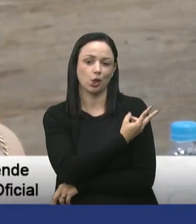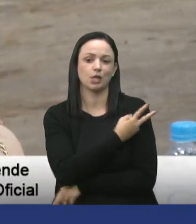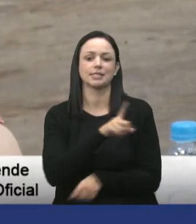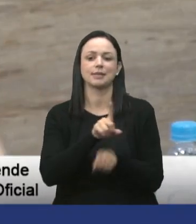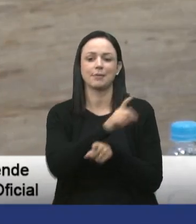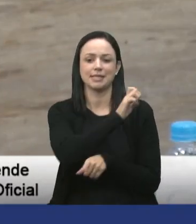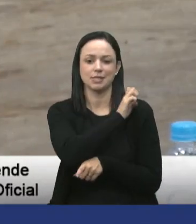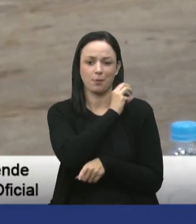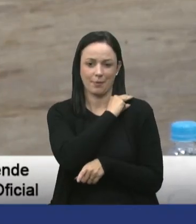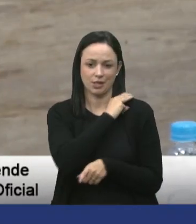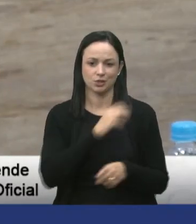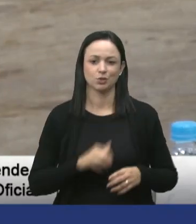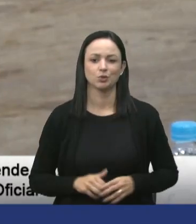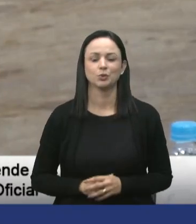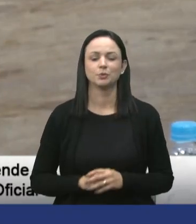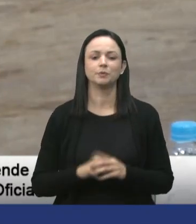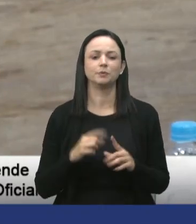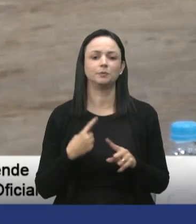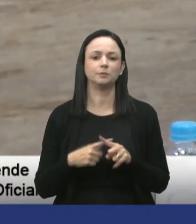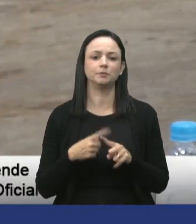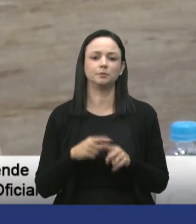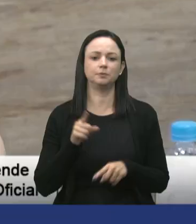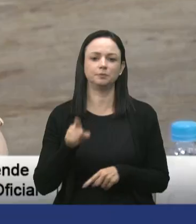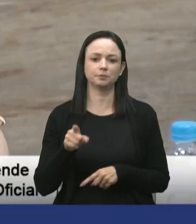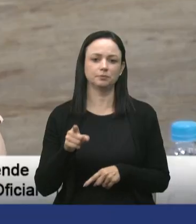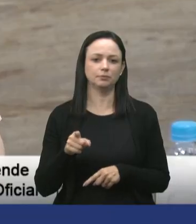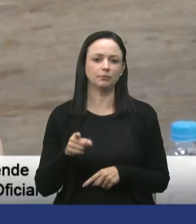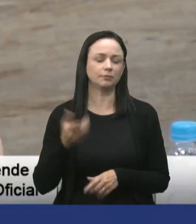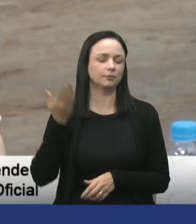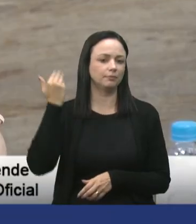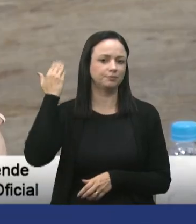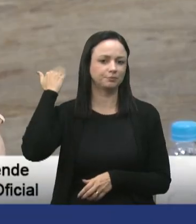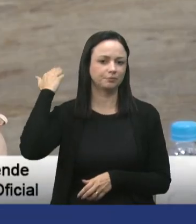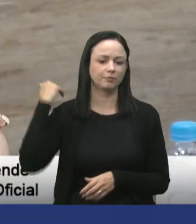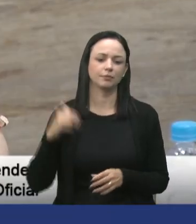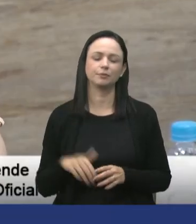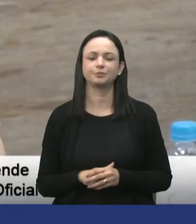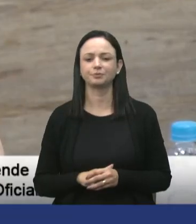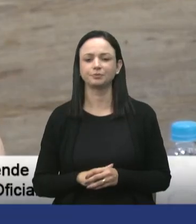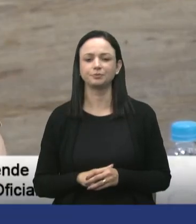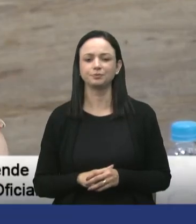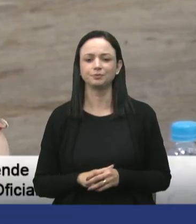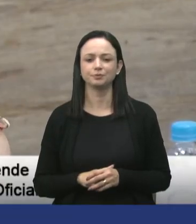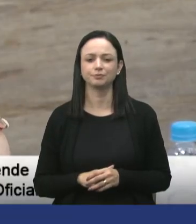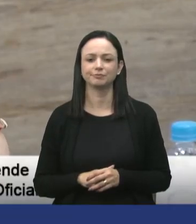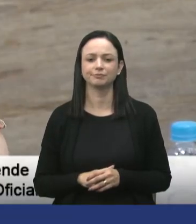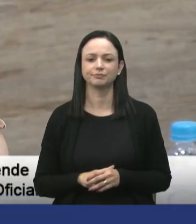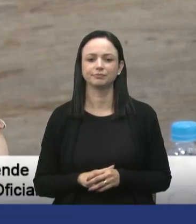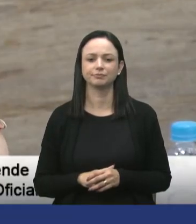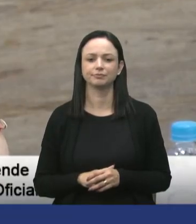né? Por que isso? Há um tempo atrás, na